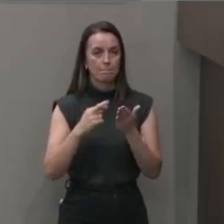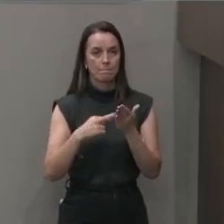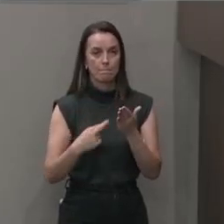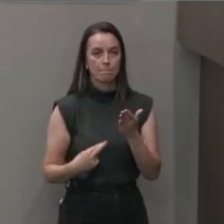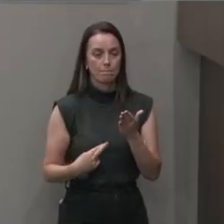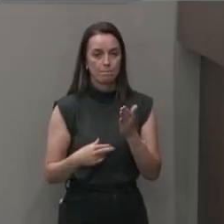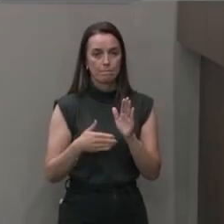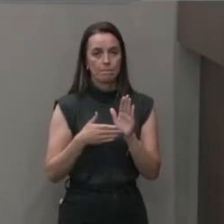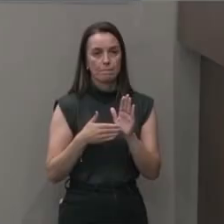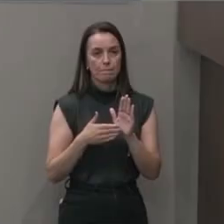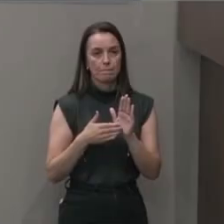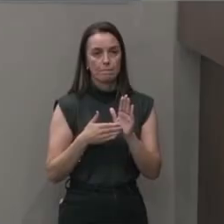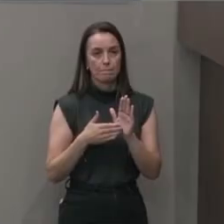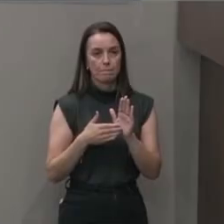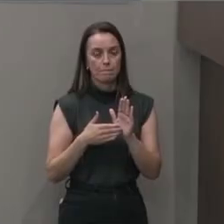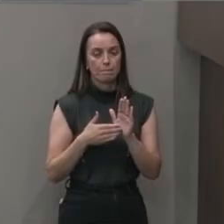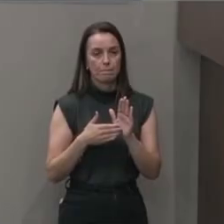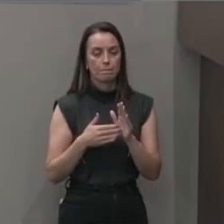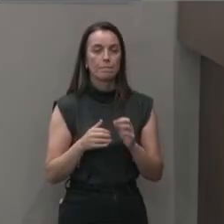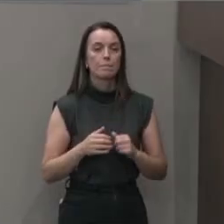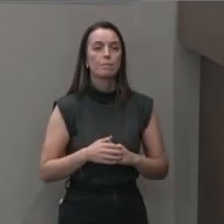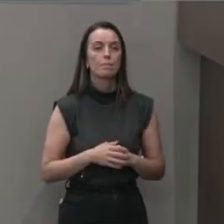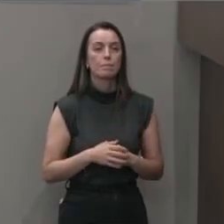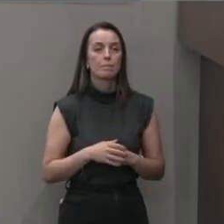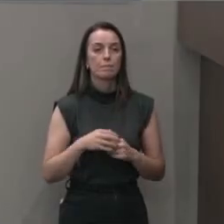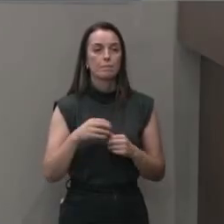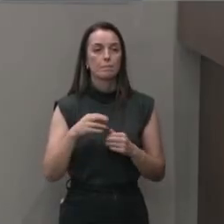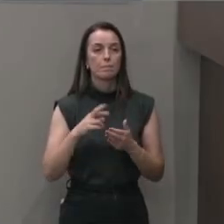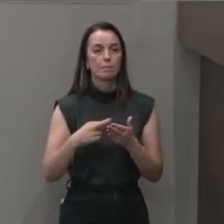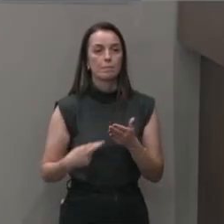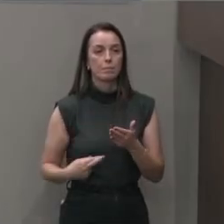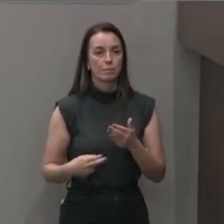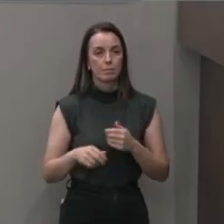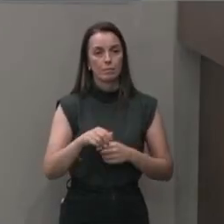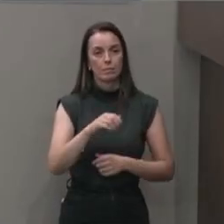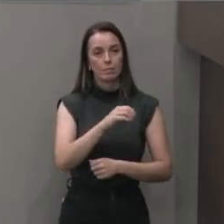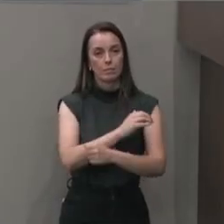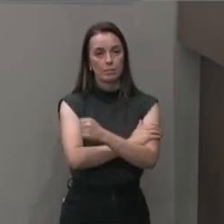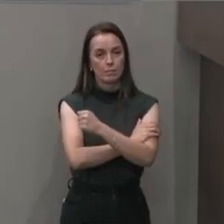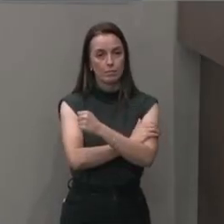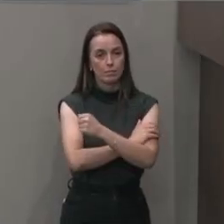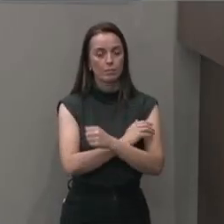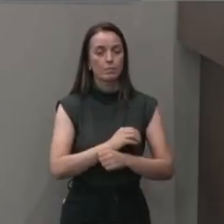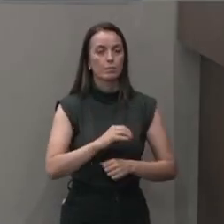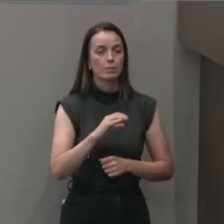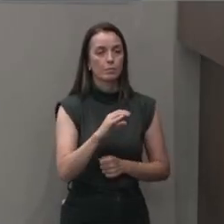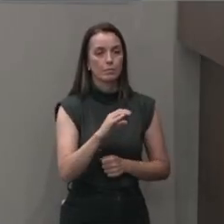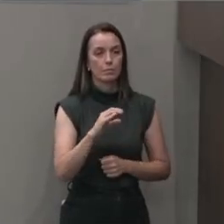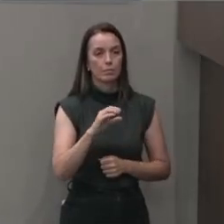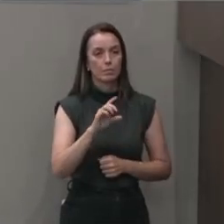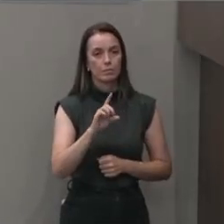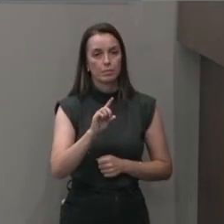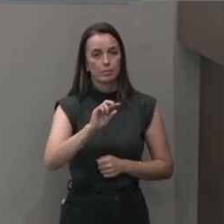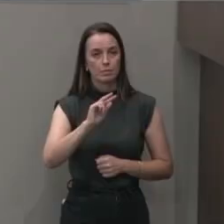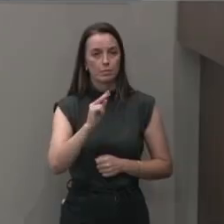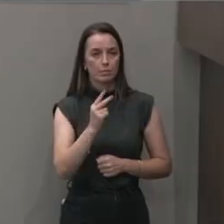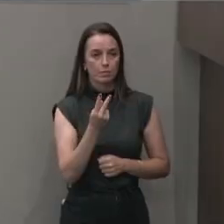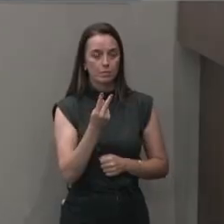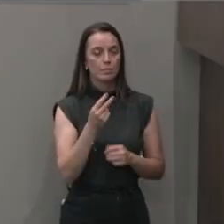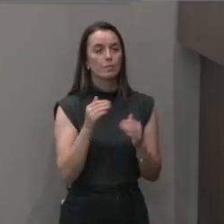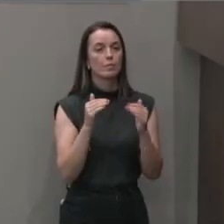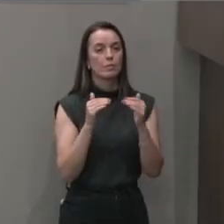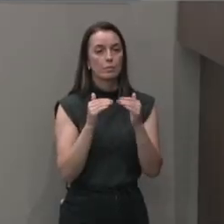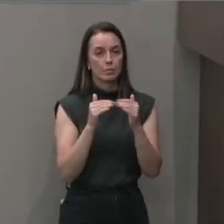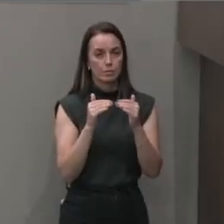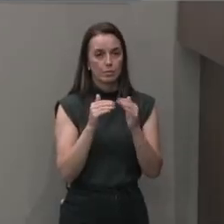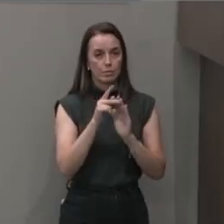pelo substitutivo número 2, 2025. Relator, vereador Giordani Krug Ramos. CCCDH. Parecer favorável ao projeto